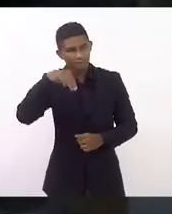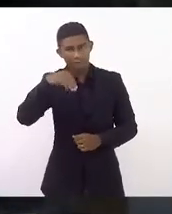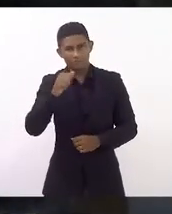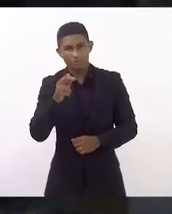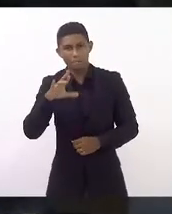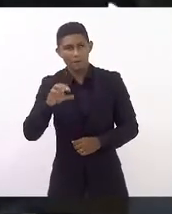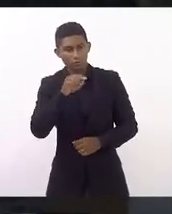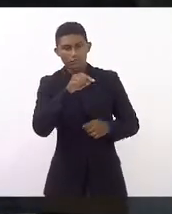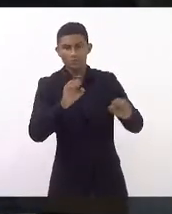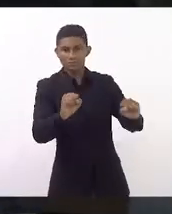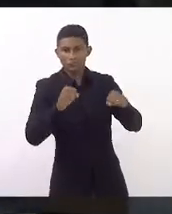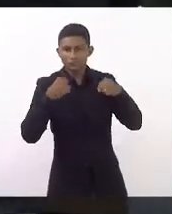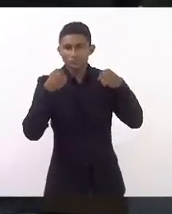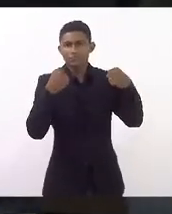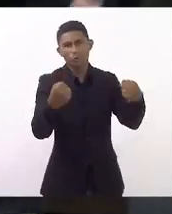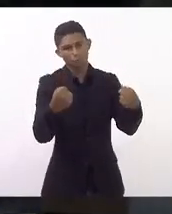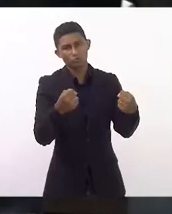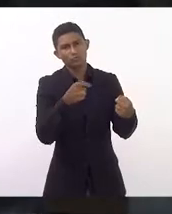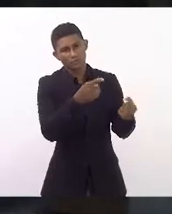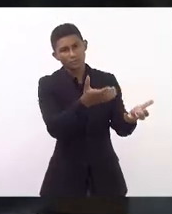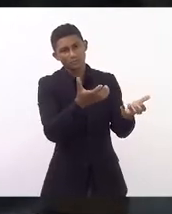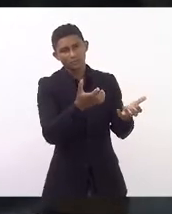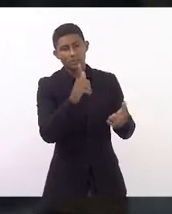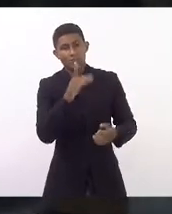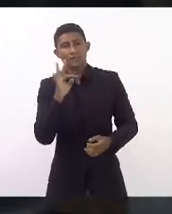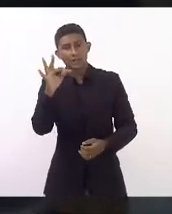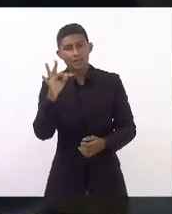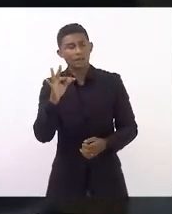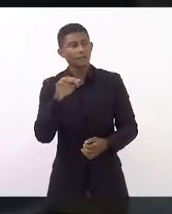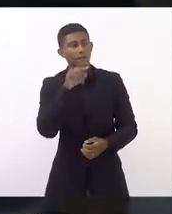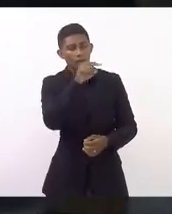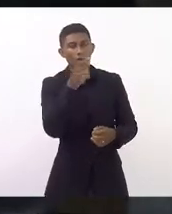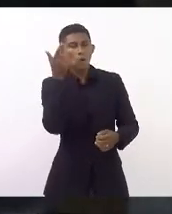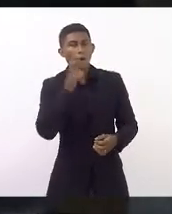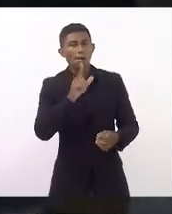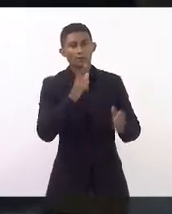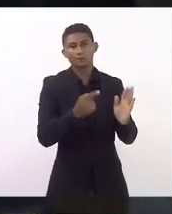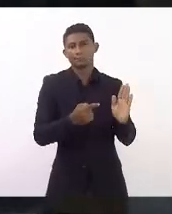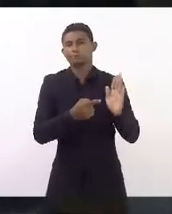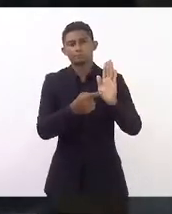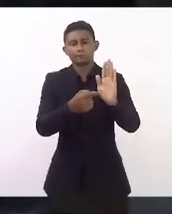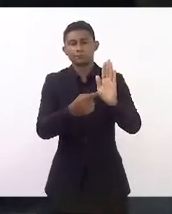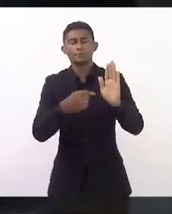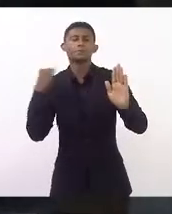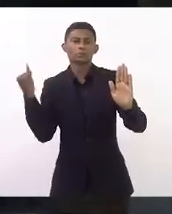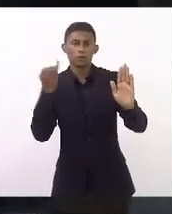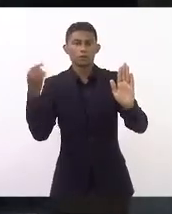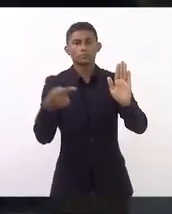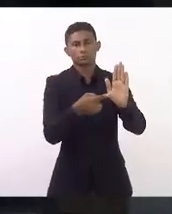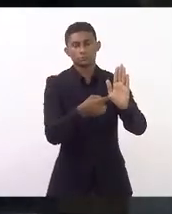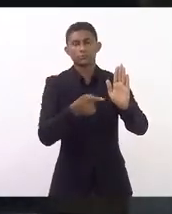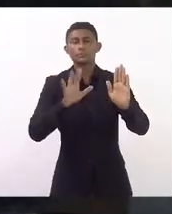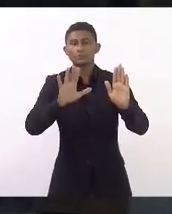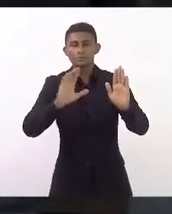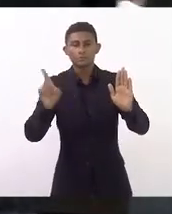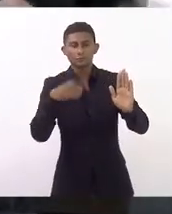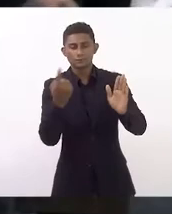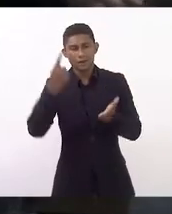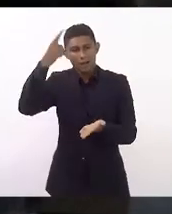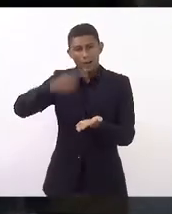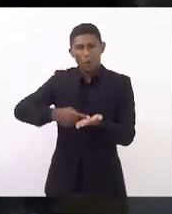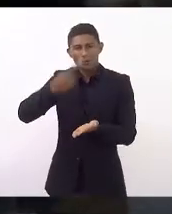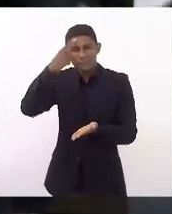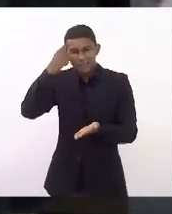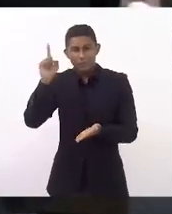de avançar no acordo, conseguiu a publicação do GT, que tem um papel muito importante a ser cumprido, mas o acordo que a gente se propôs